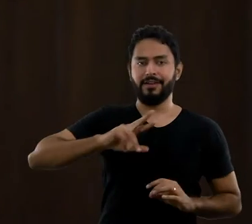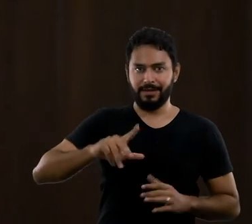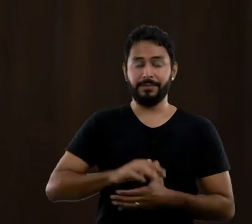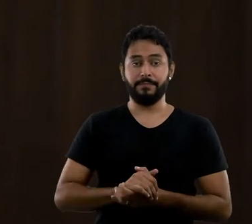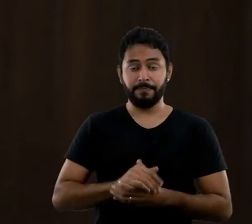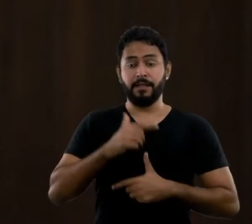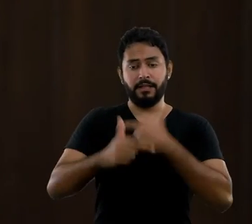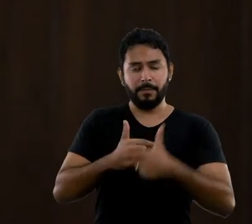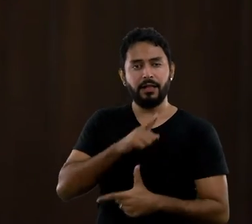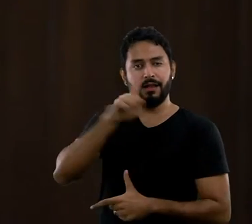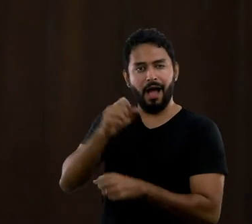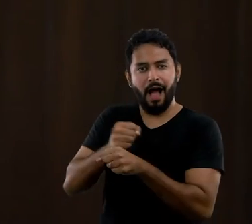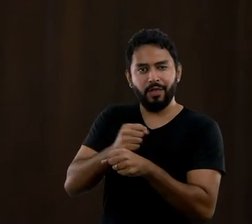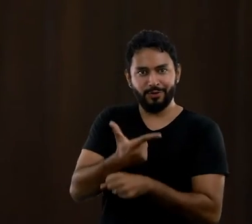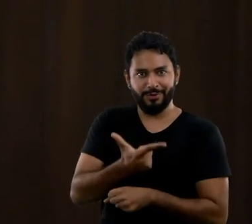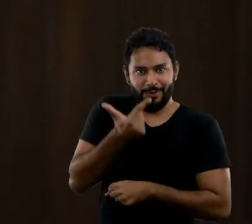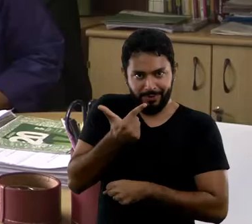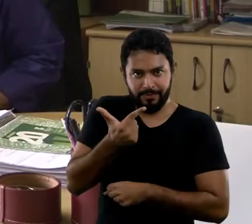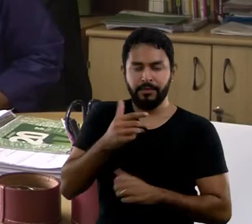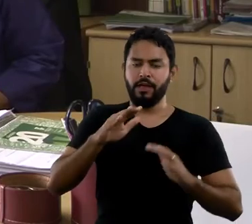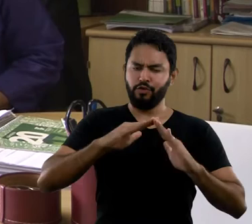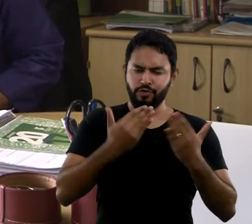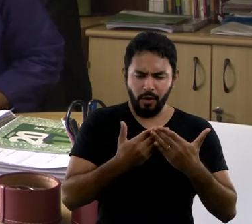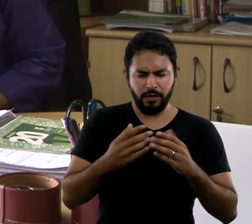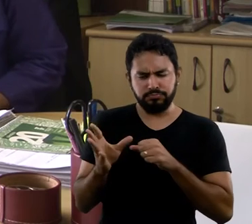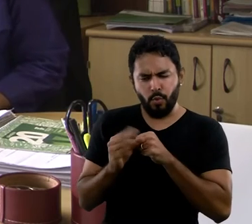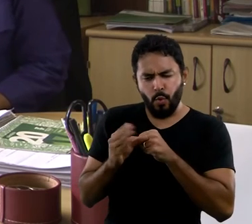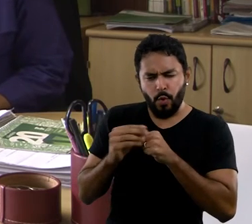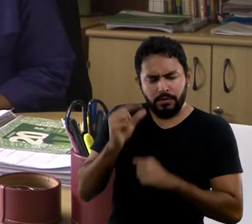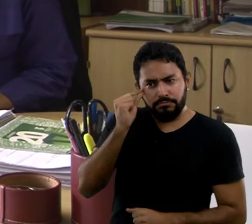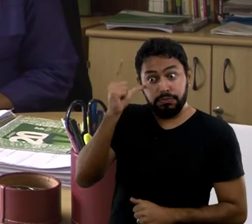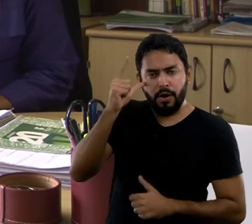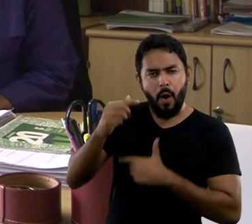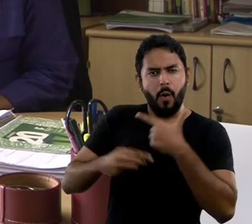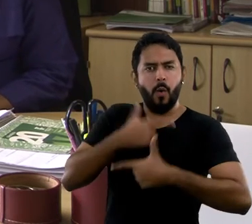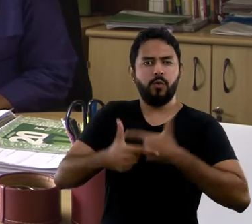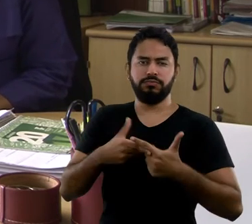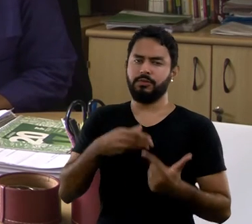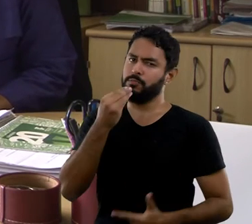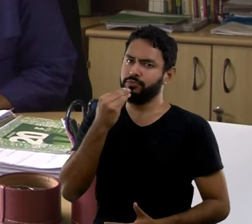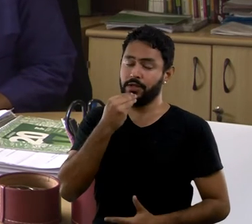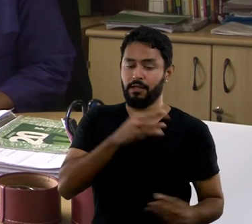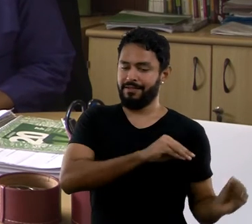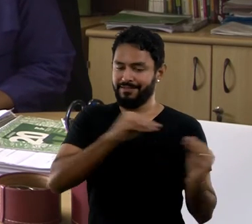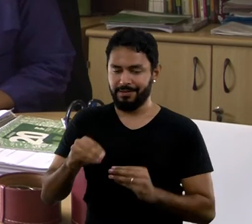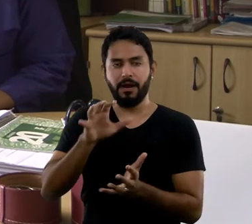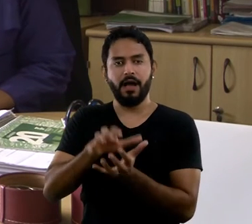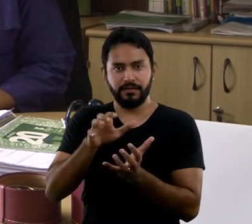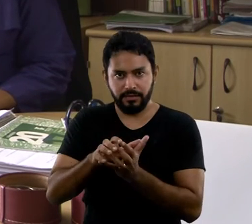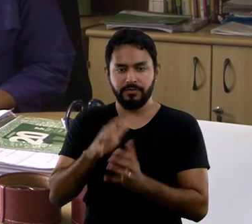Essa casa me deu grandes oportunidades de trabalho. Vim para Recife assumindo a coordenação de projetos educacionais